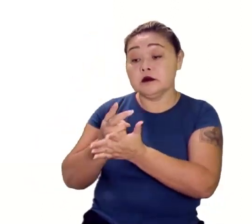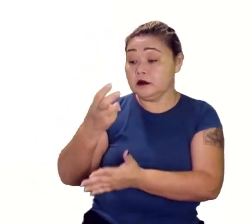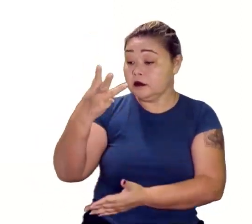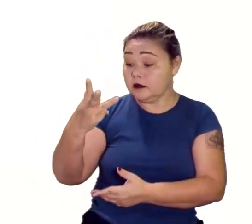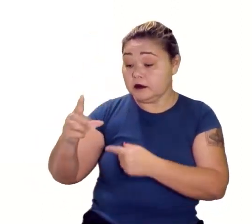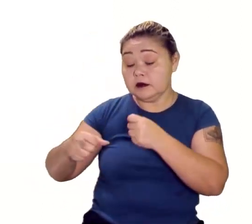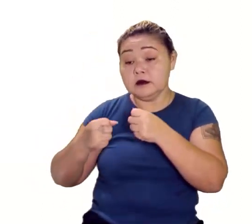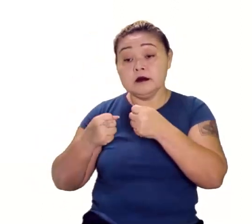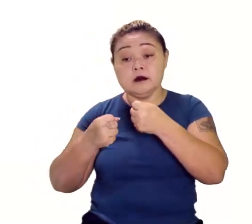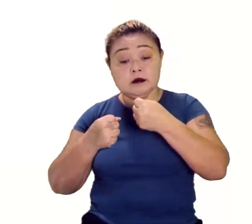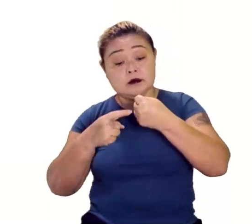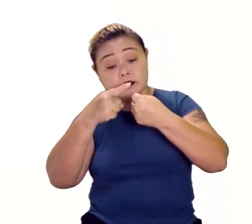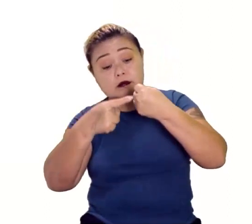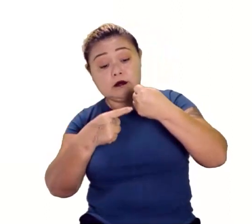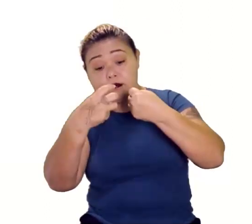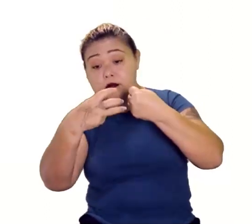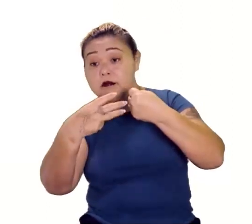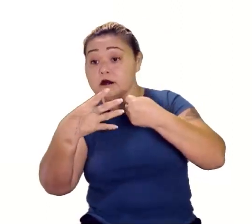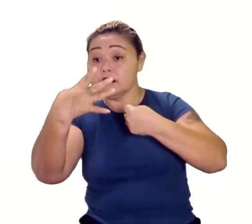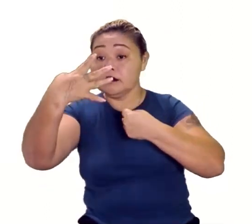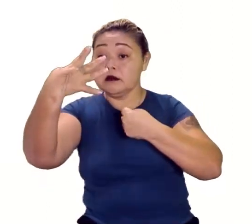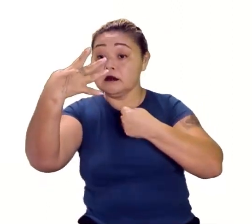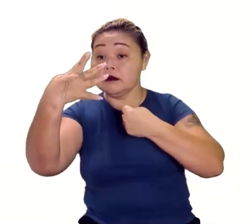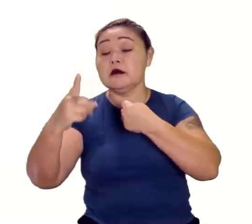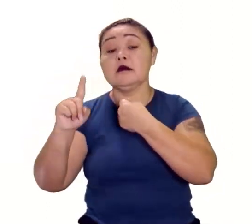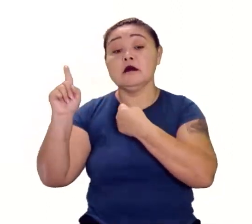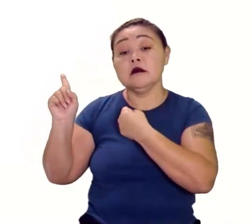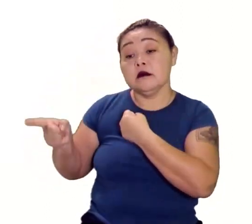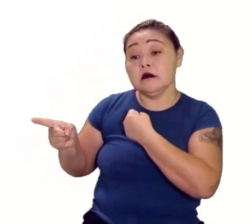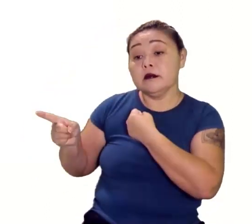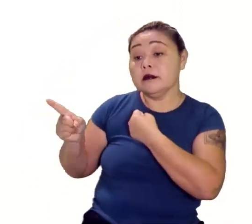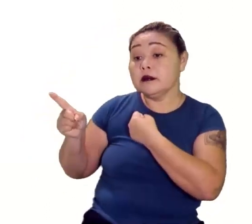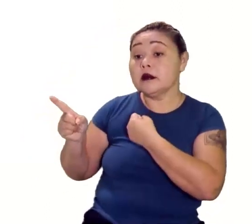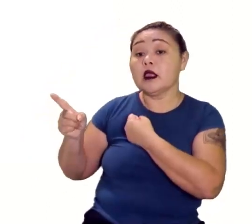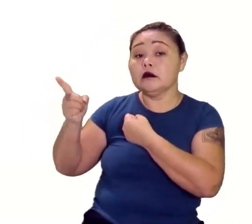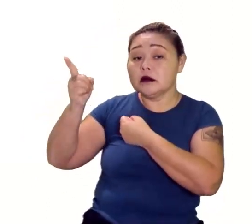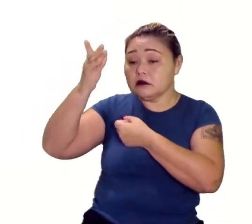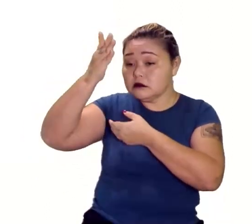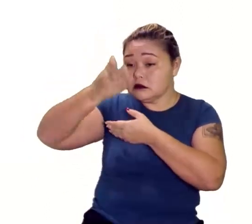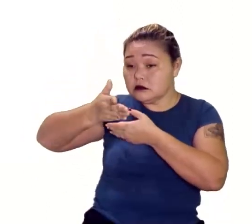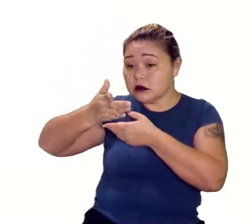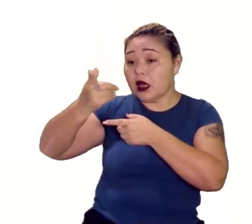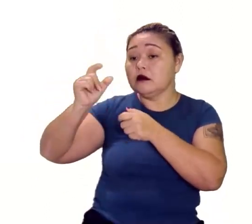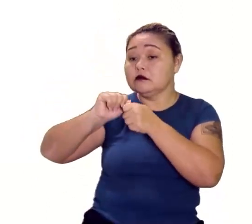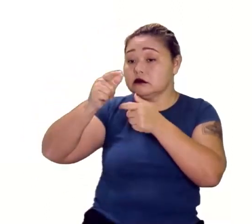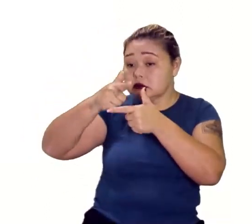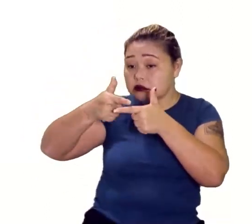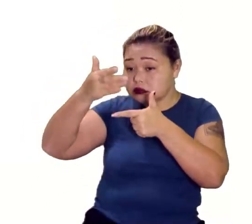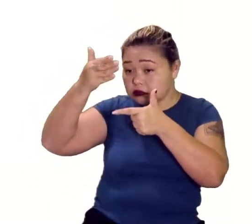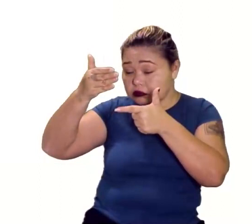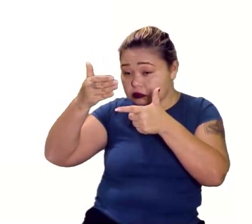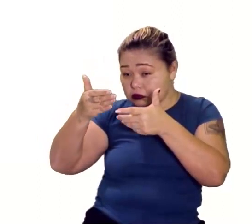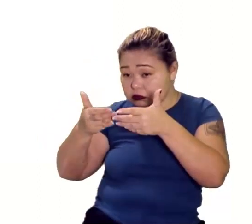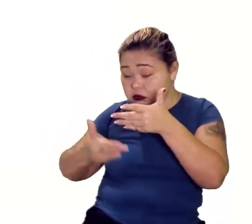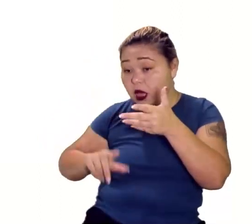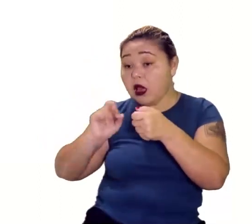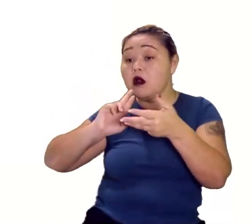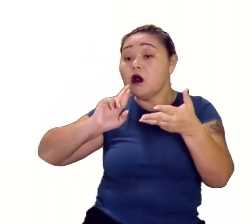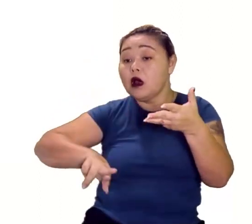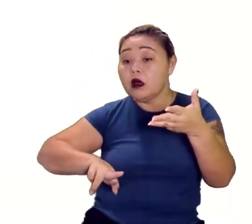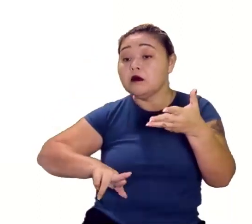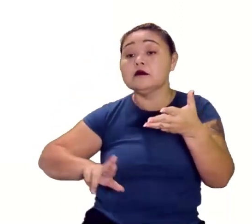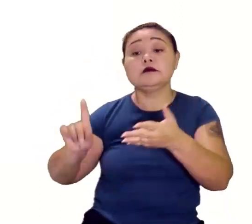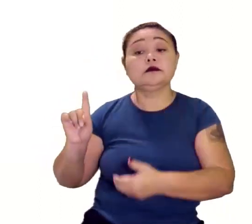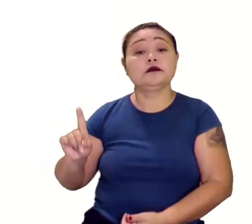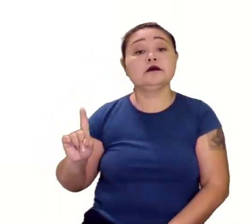que 3 elevado à quarta potência. Então é dentro dessa fatoração que a gente consegue chegar nesse resultado,